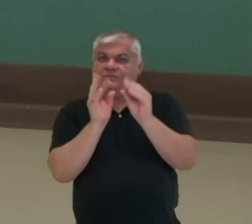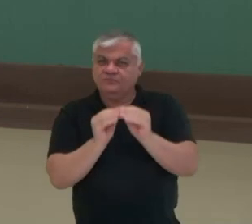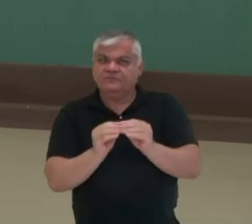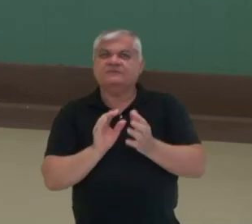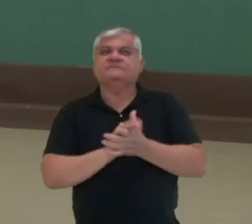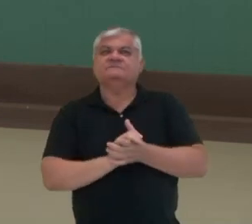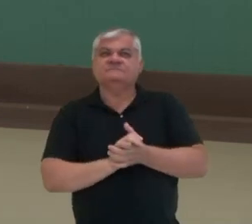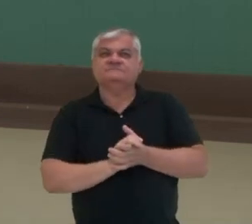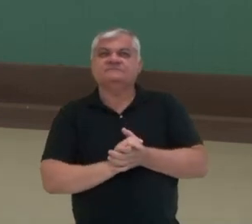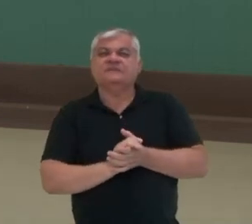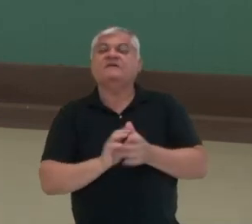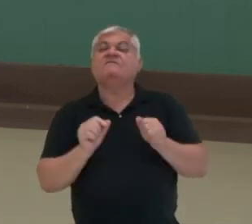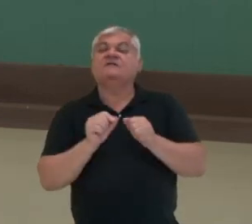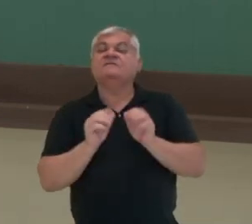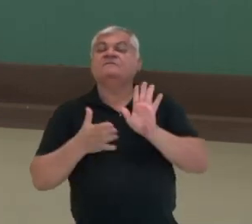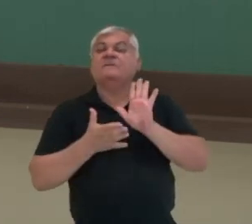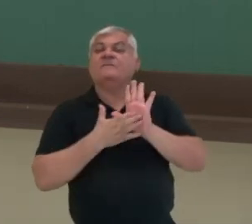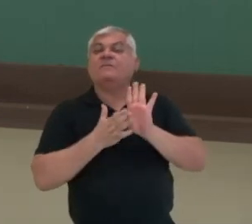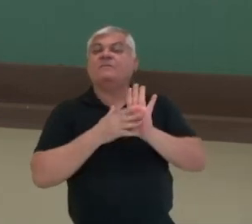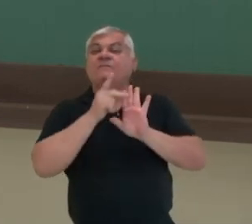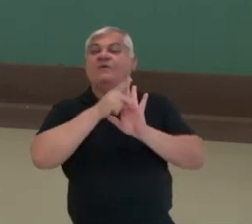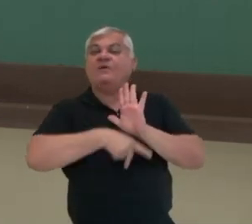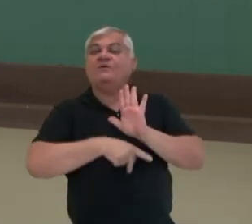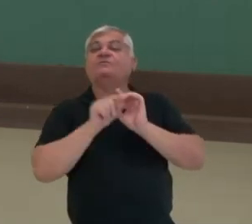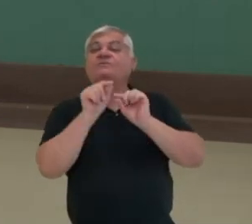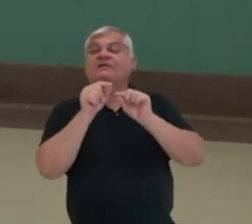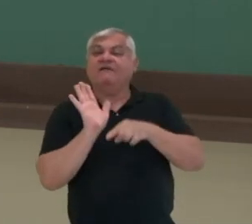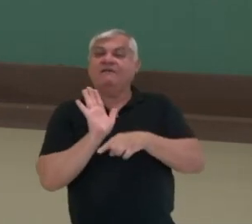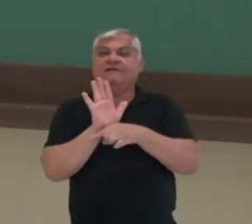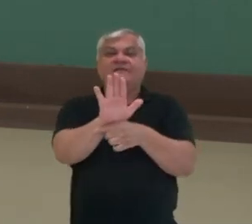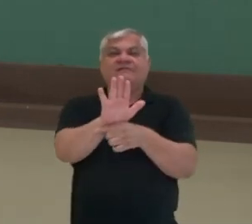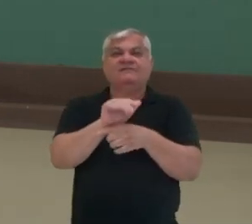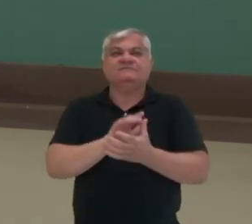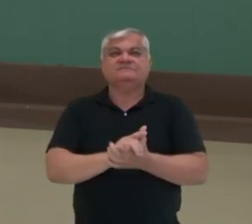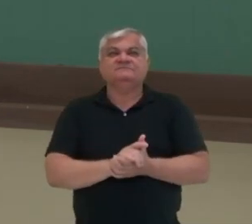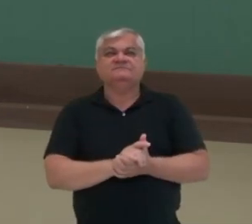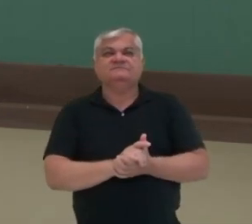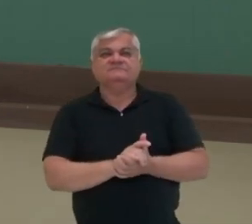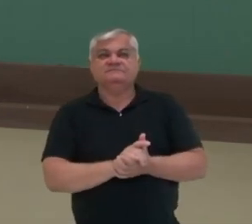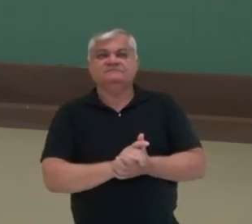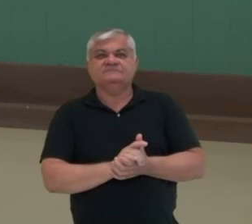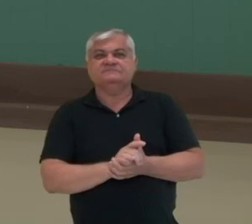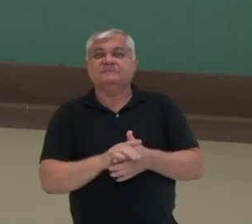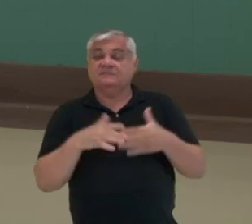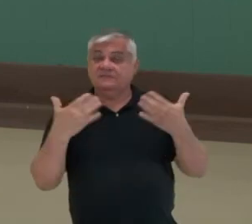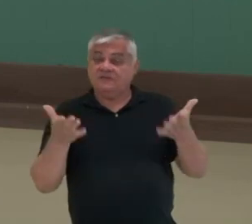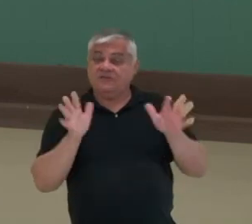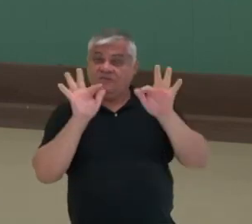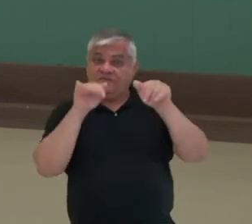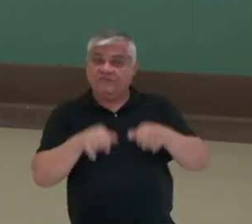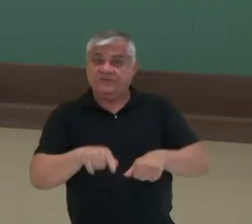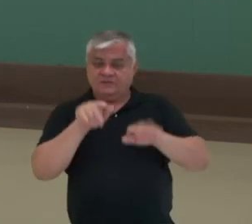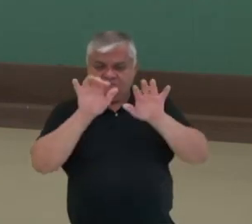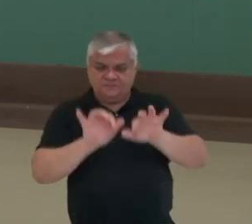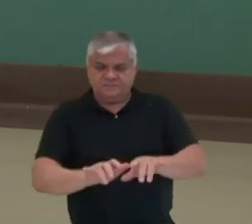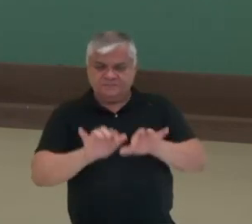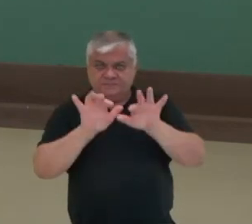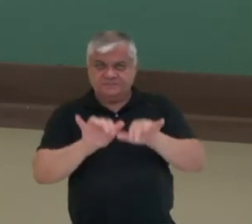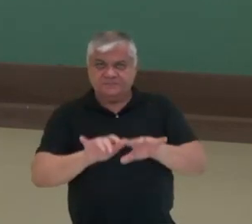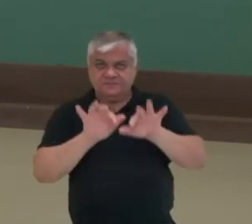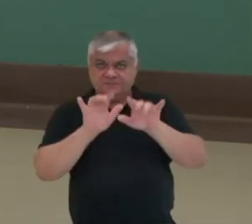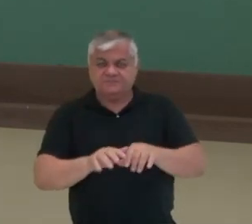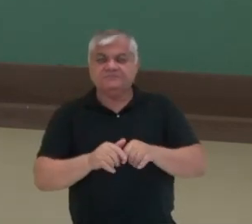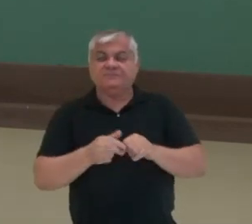compondo então o quê? A proposta de intervenção. Com isso, finalize o texto digitando no aplicativo, aqui ó, no